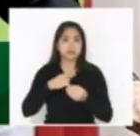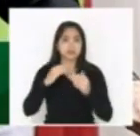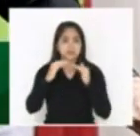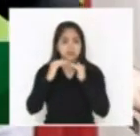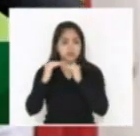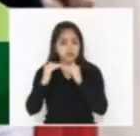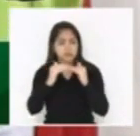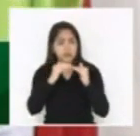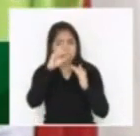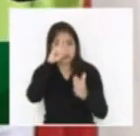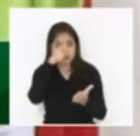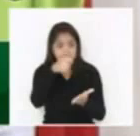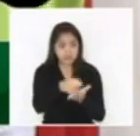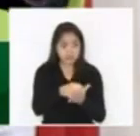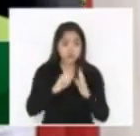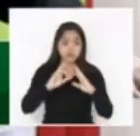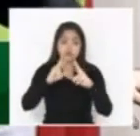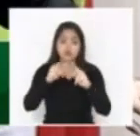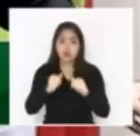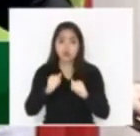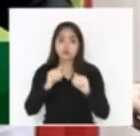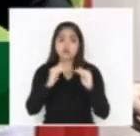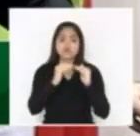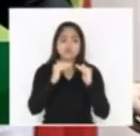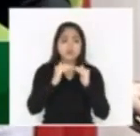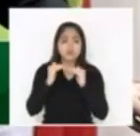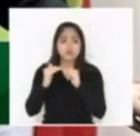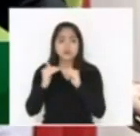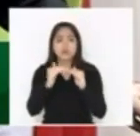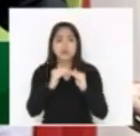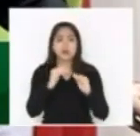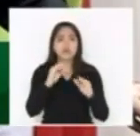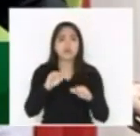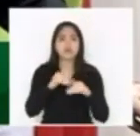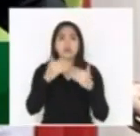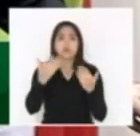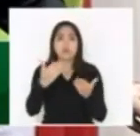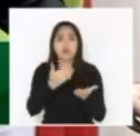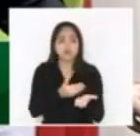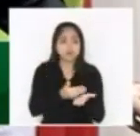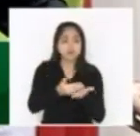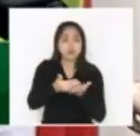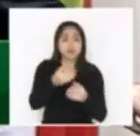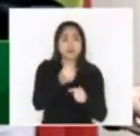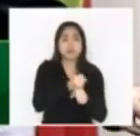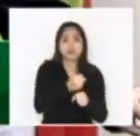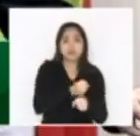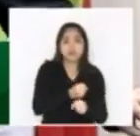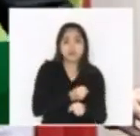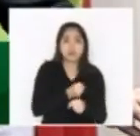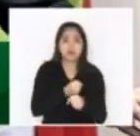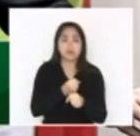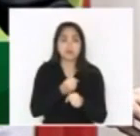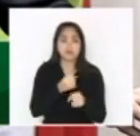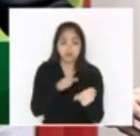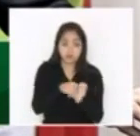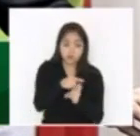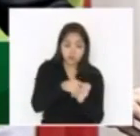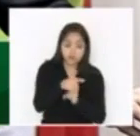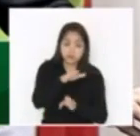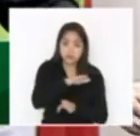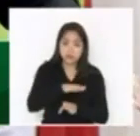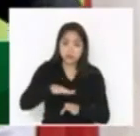as decisões sobre que obras eram executadas, era do Conselho de Desenvolvimento Regional.